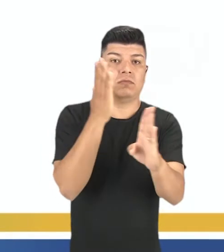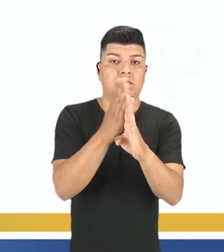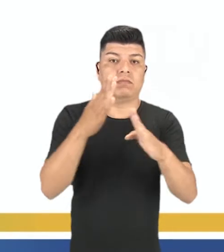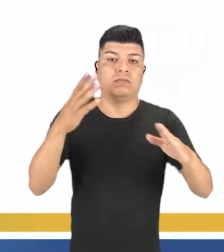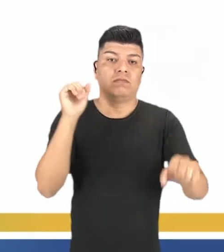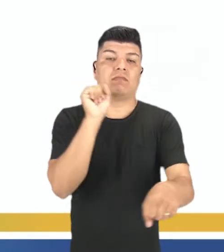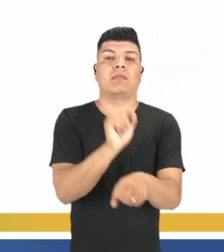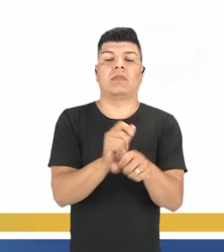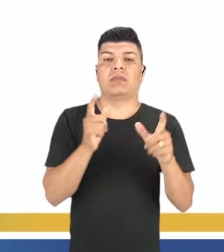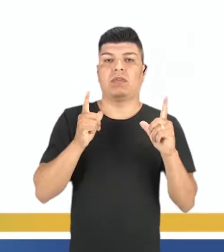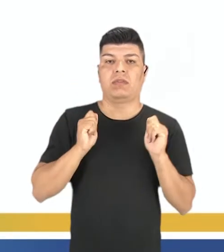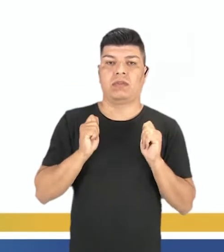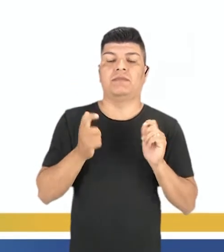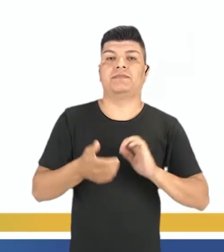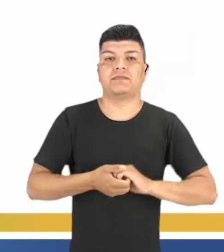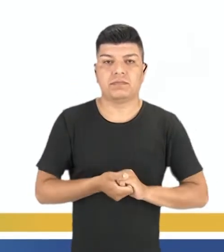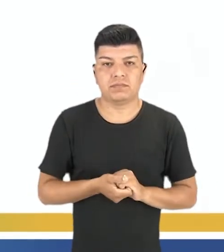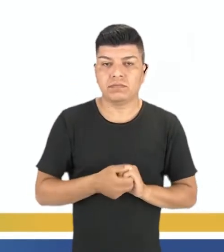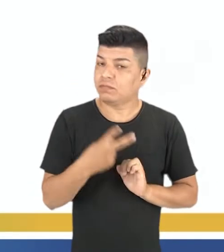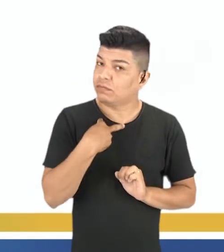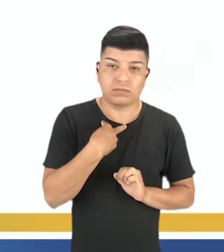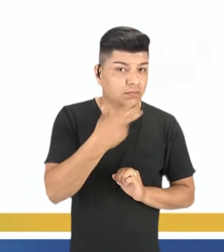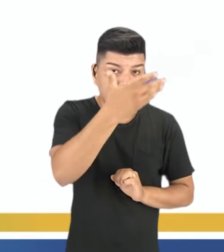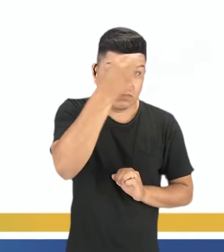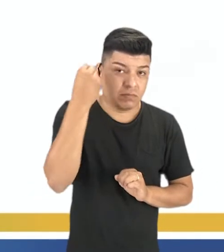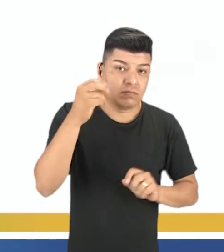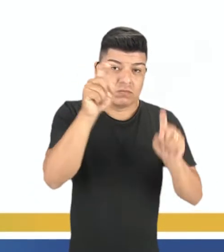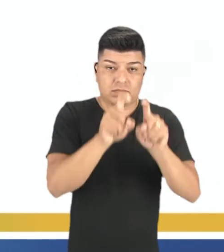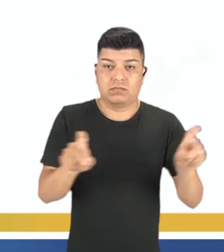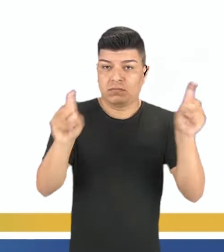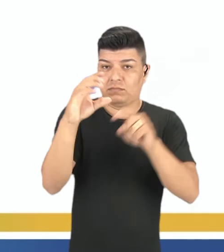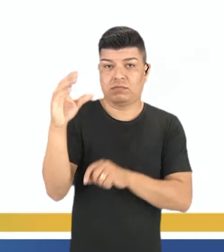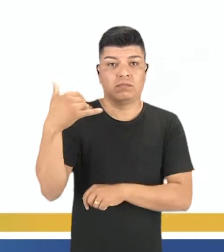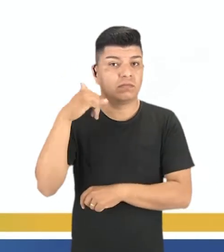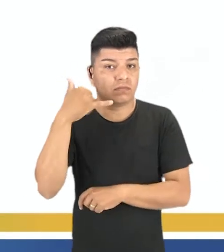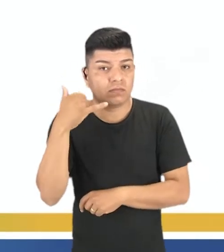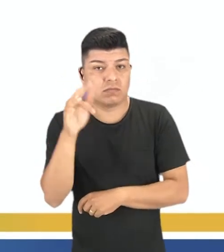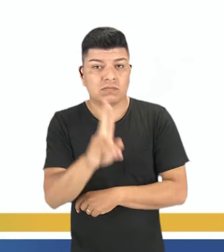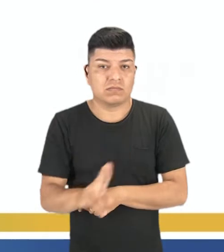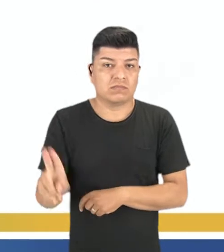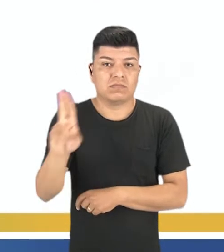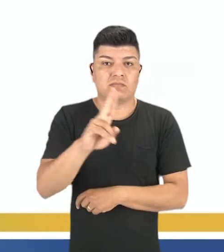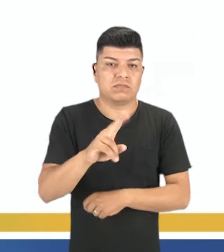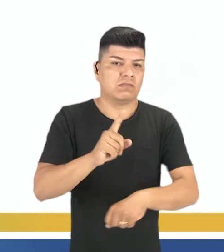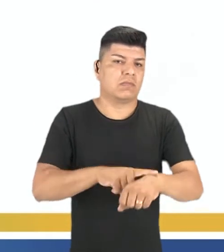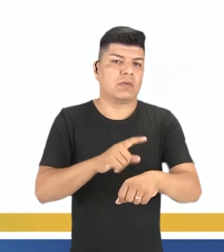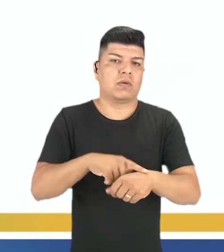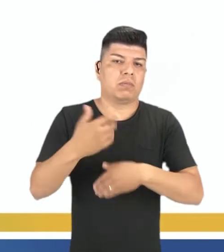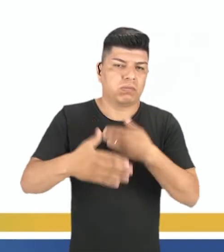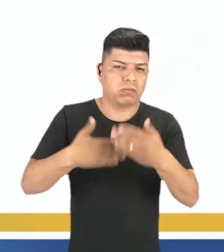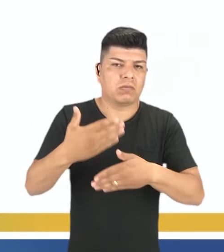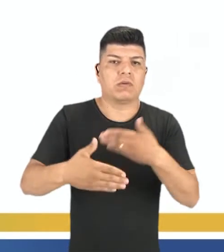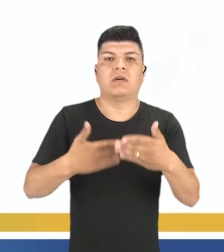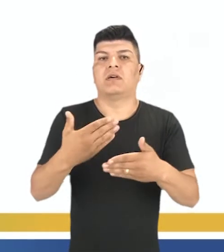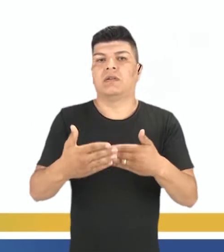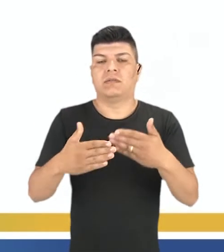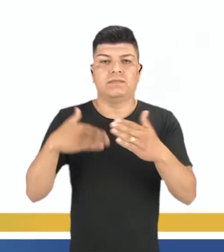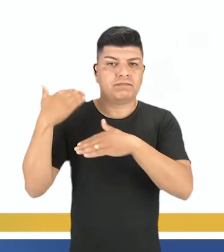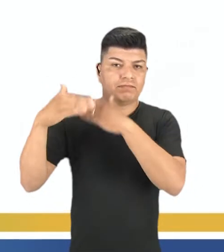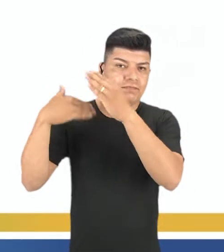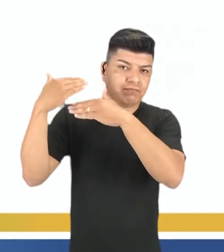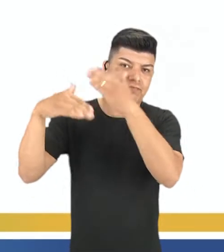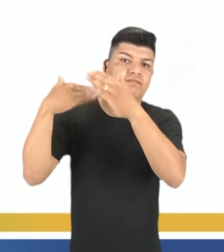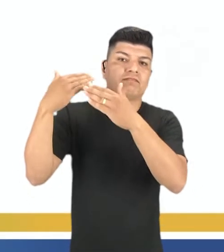física. Não podemos esquecer dos celulares, computadores e longos tempos utilizando esses dispositivos e, consequentemente, aumentando os